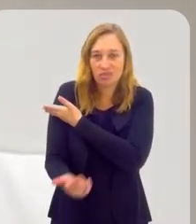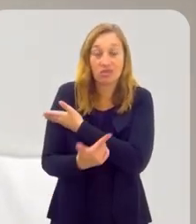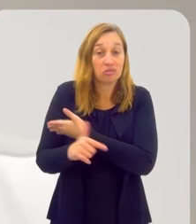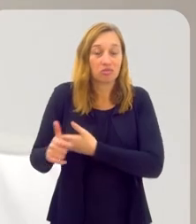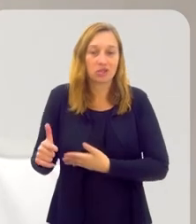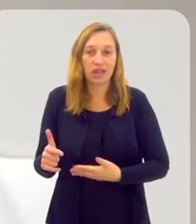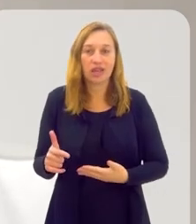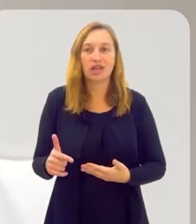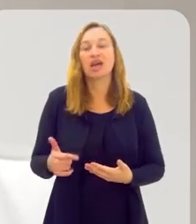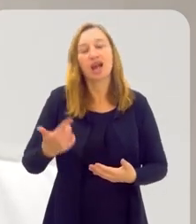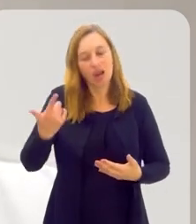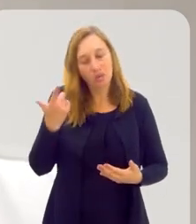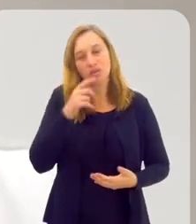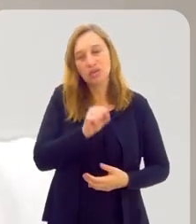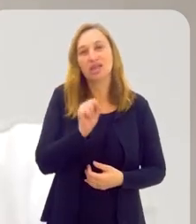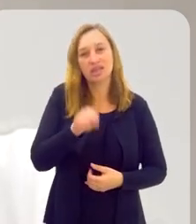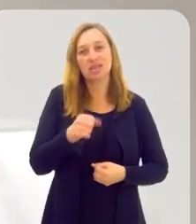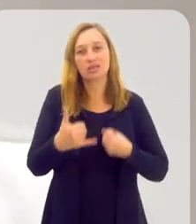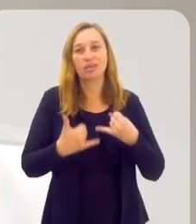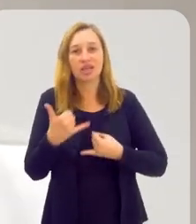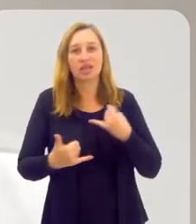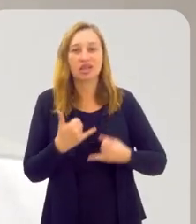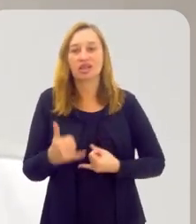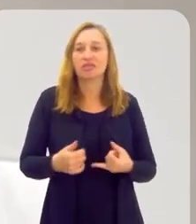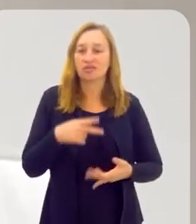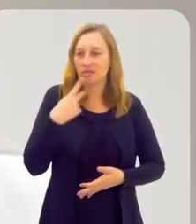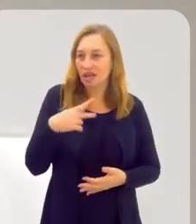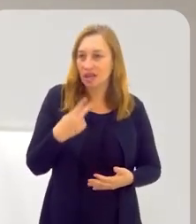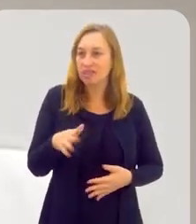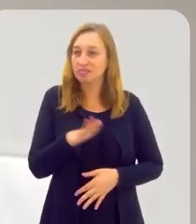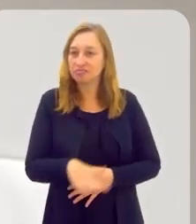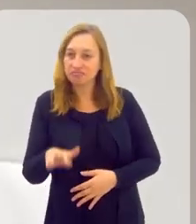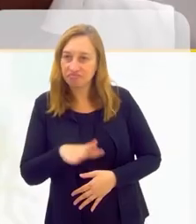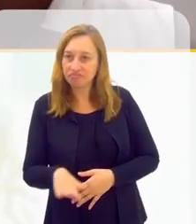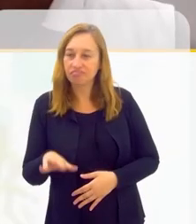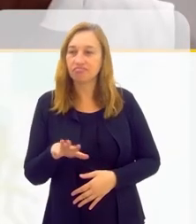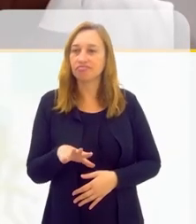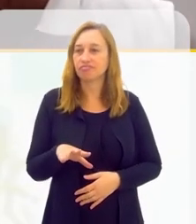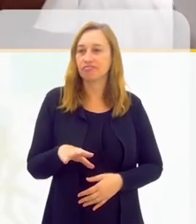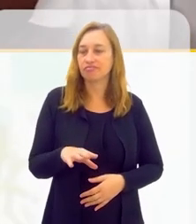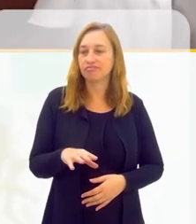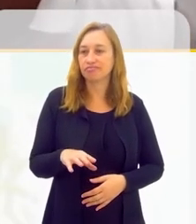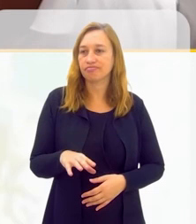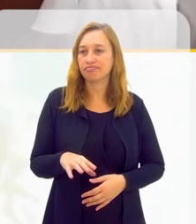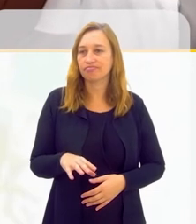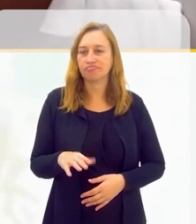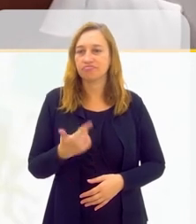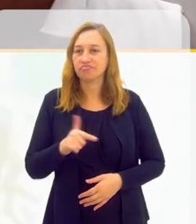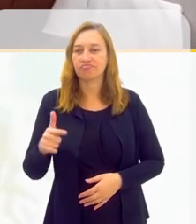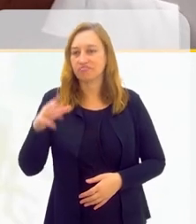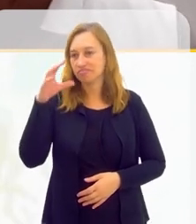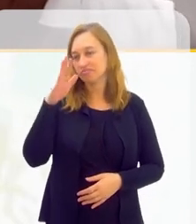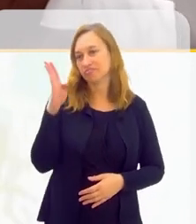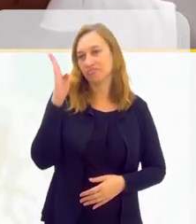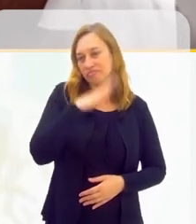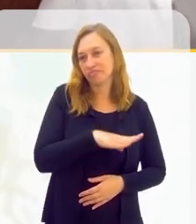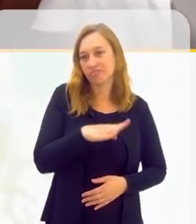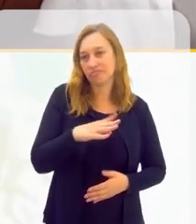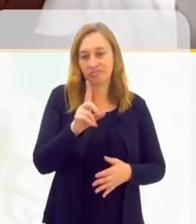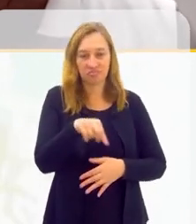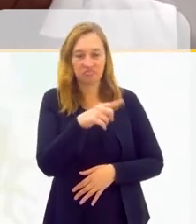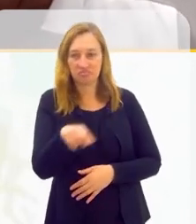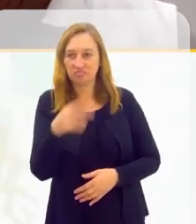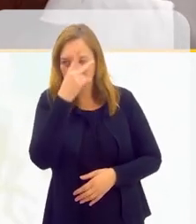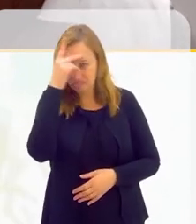consegue tirar partido dessa brincadeira. E quando há bocadinho falávamos que as crianças por si só não têm essa maldade de